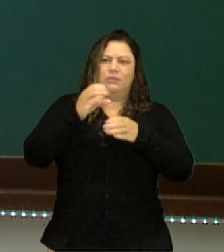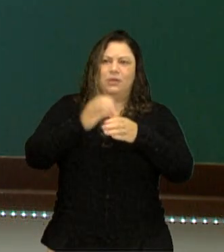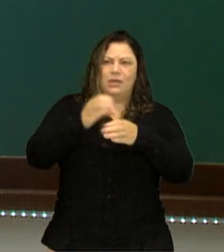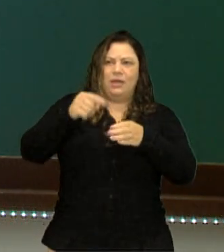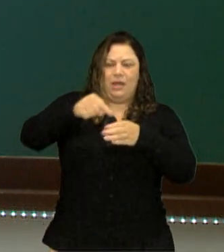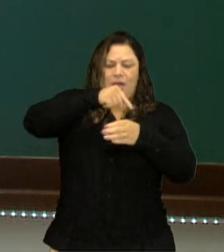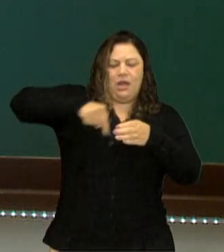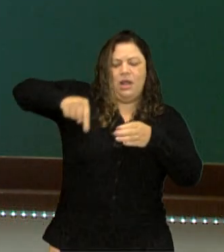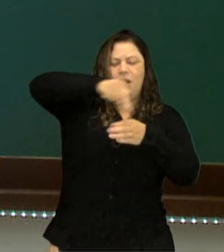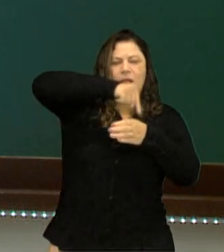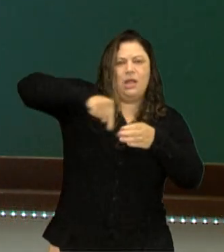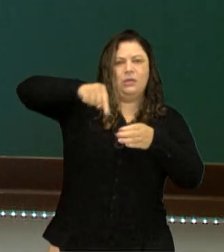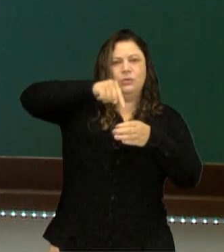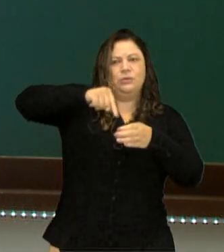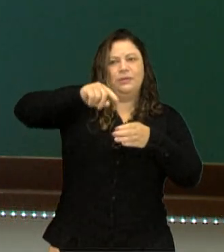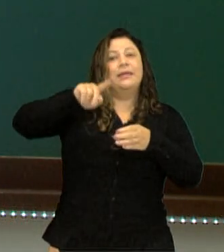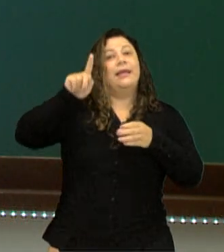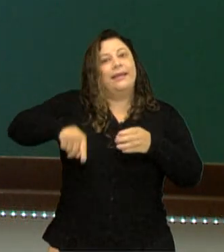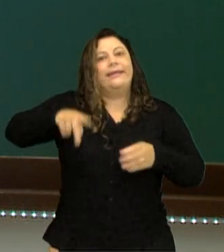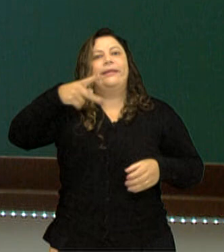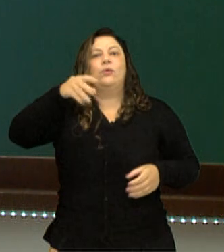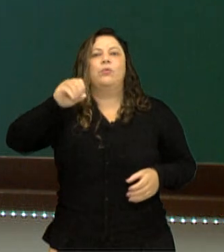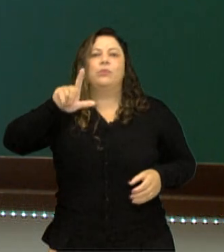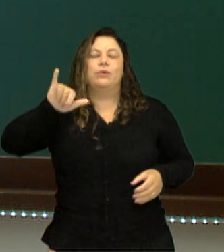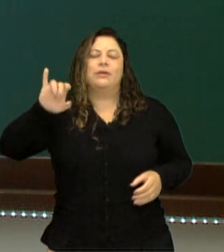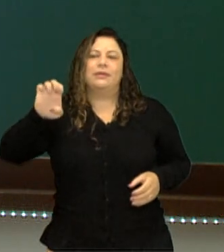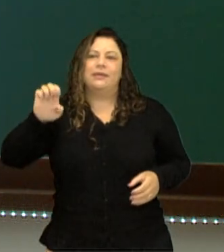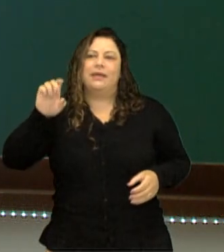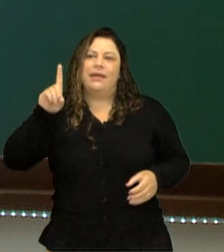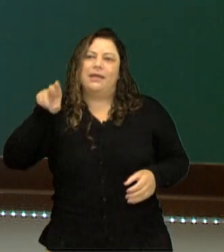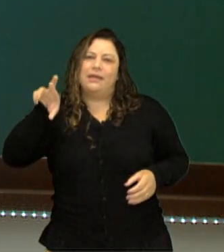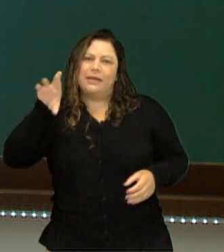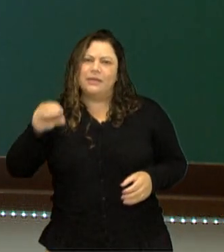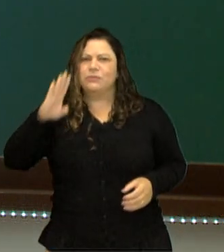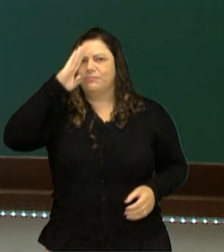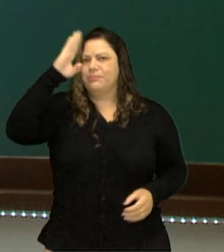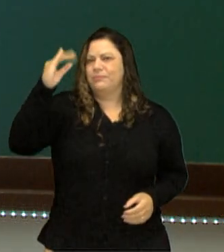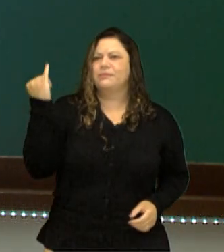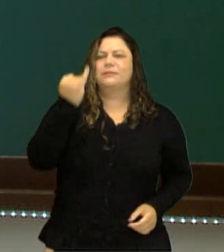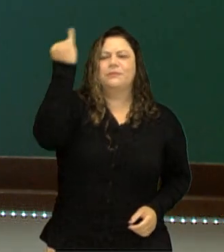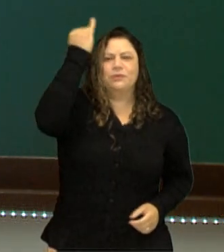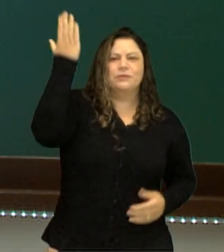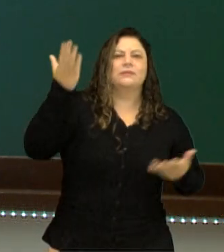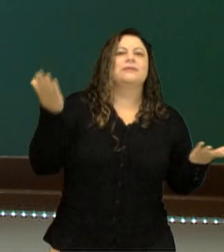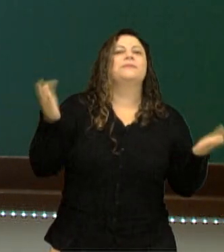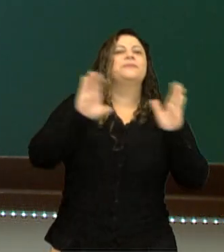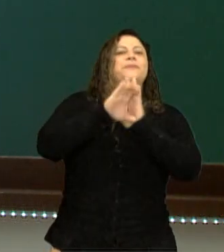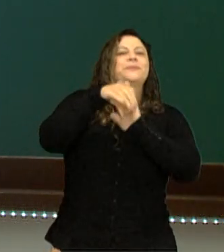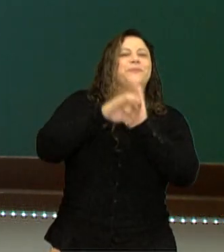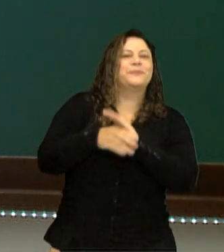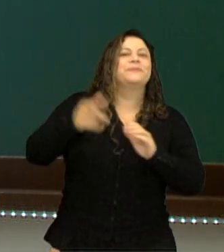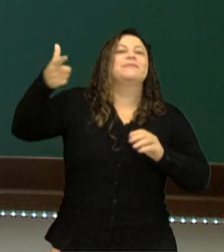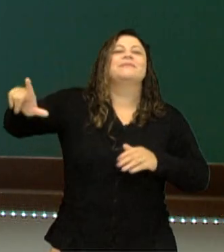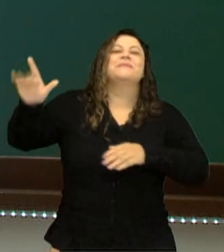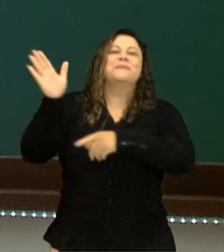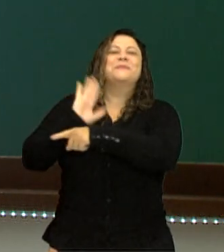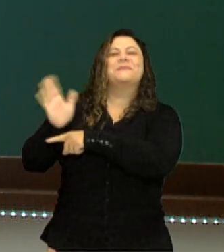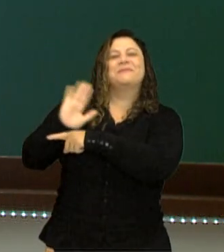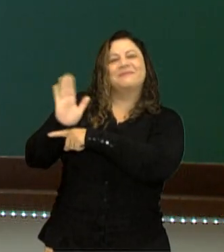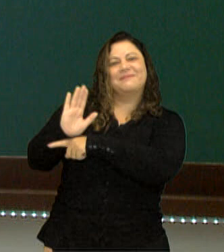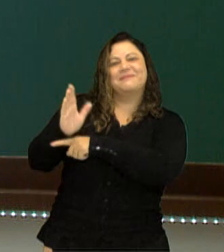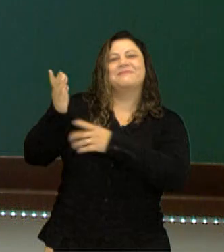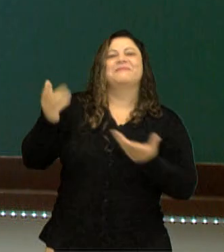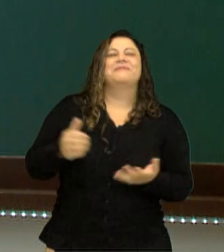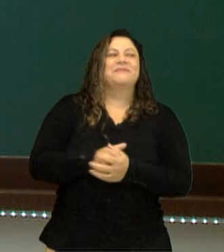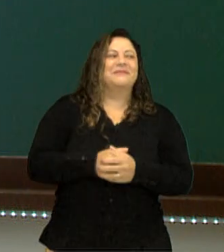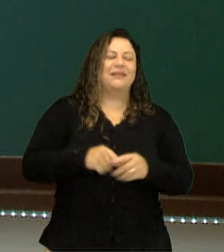e um poliedro, que é extremamente importante? Então, relembrando o conceito que a gente já falou em outros vídeos, é o quê? Um corpo redondo